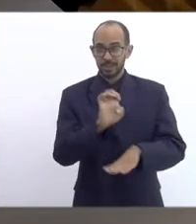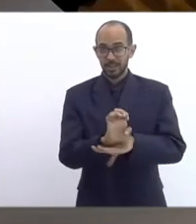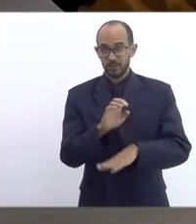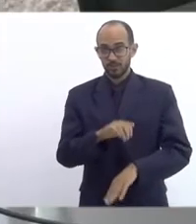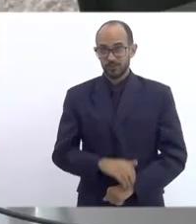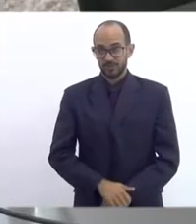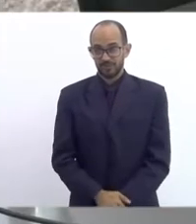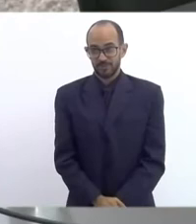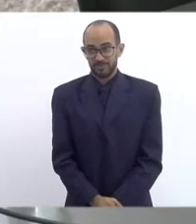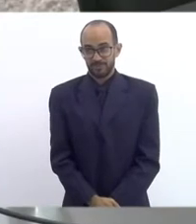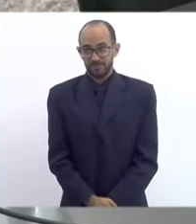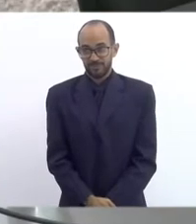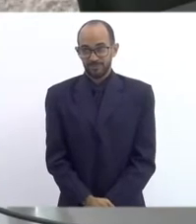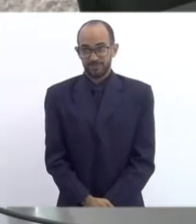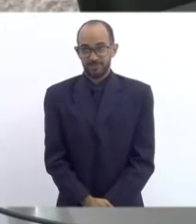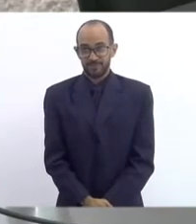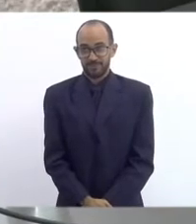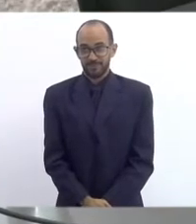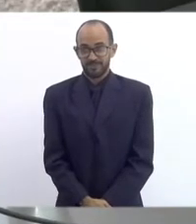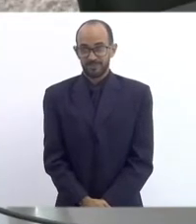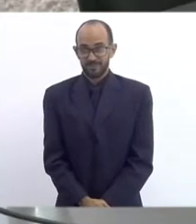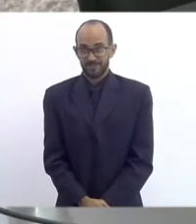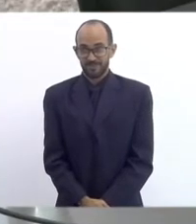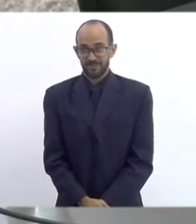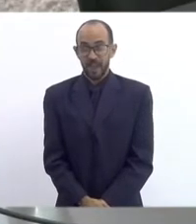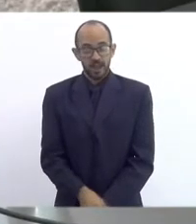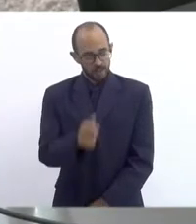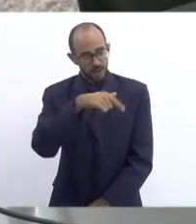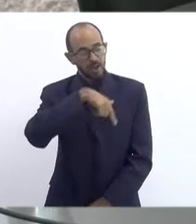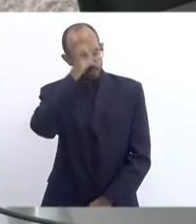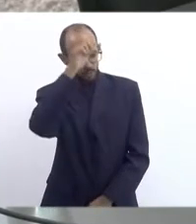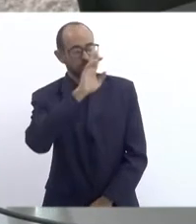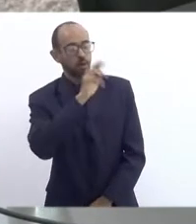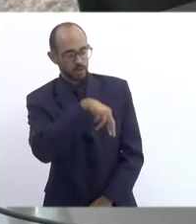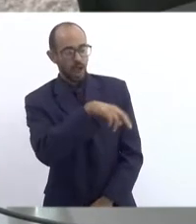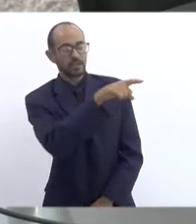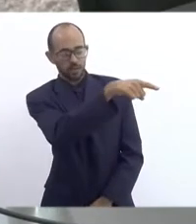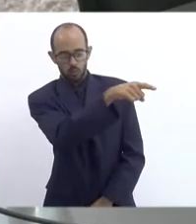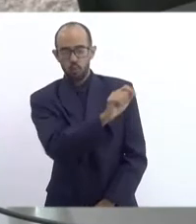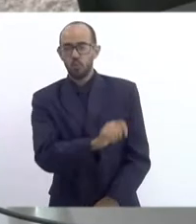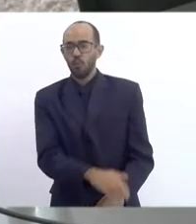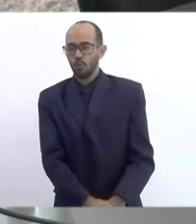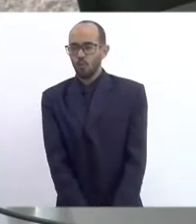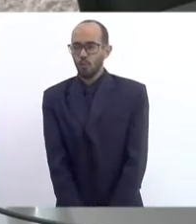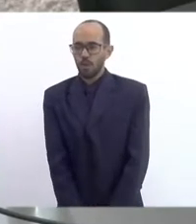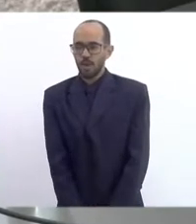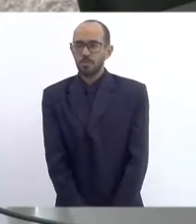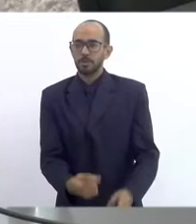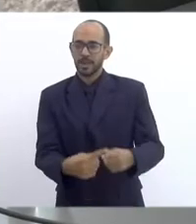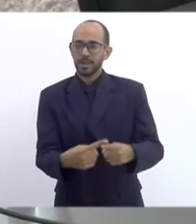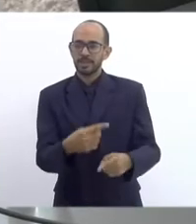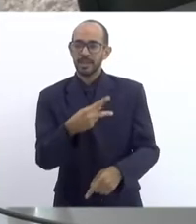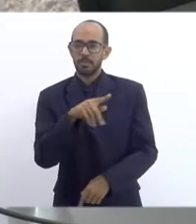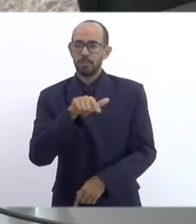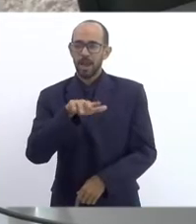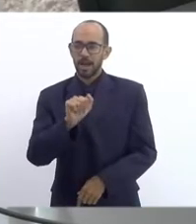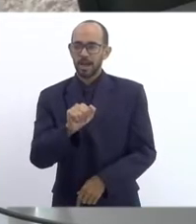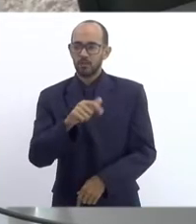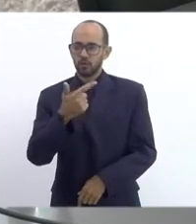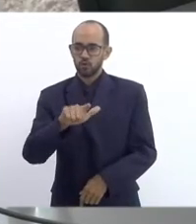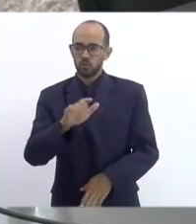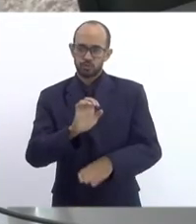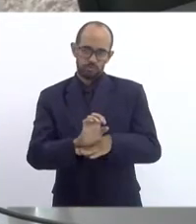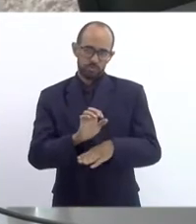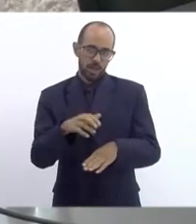nesse caso, aí, varia aí o Luiz Paulo tem razão. Porque, nesse caso, seria se a placa do carro for de outro estado, não